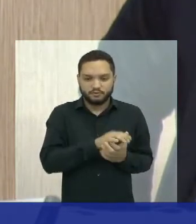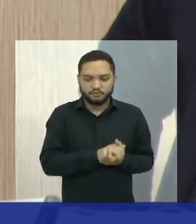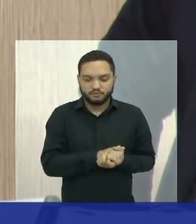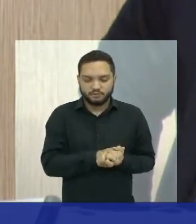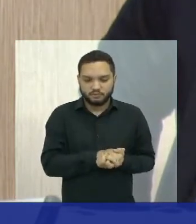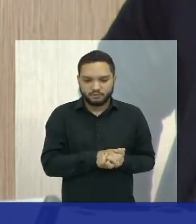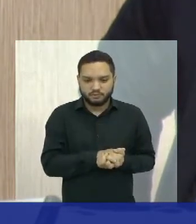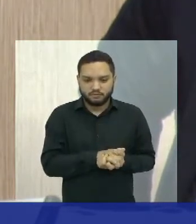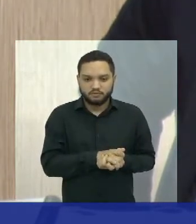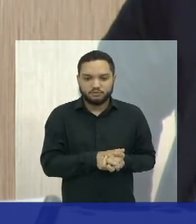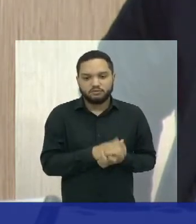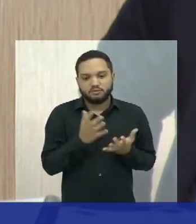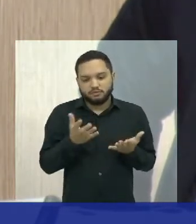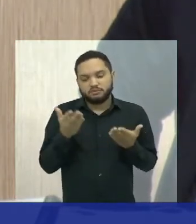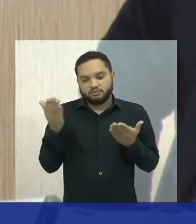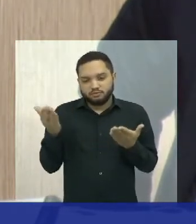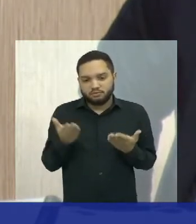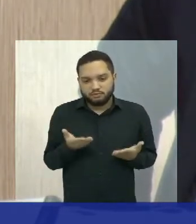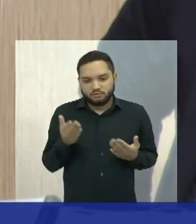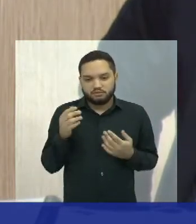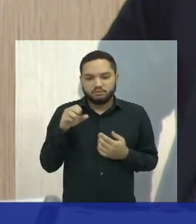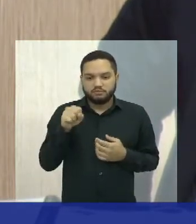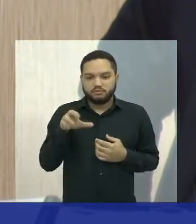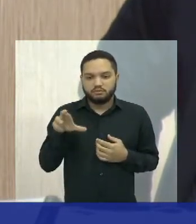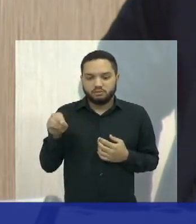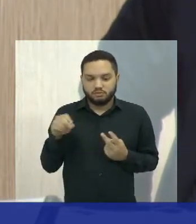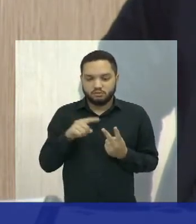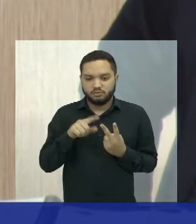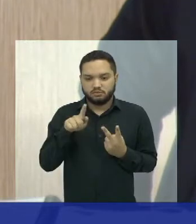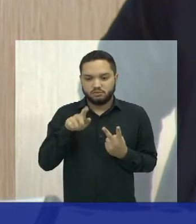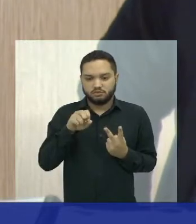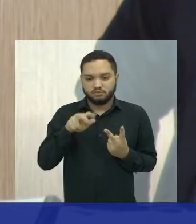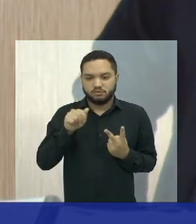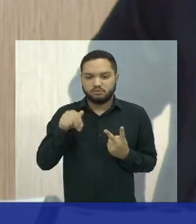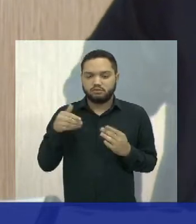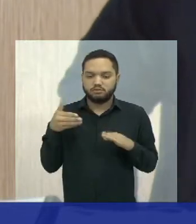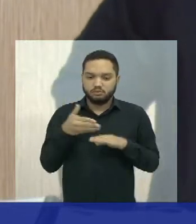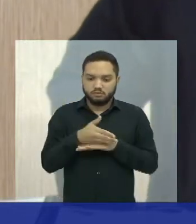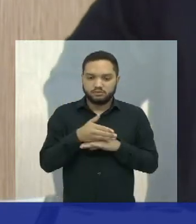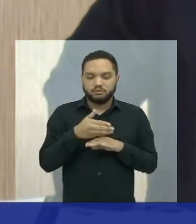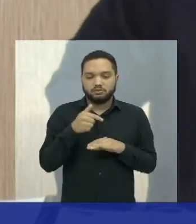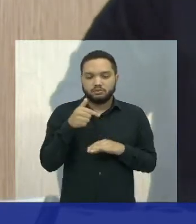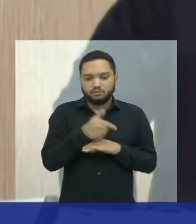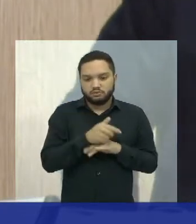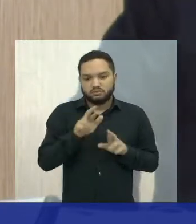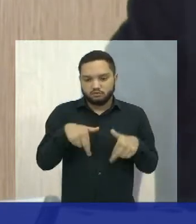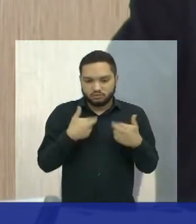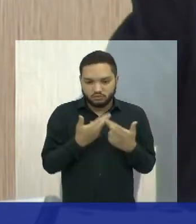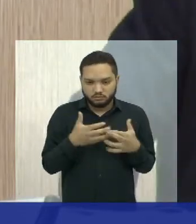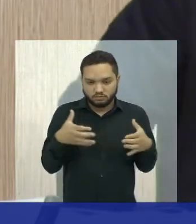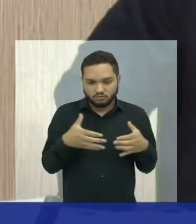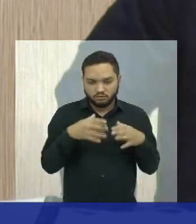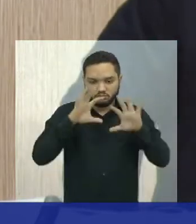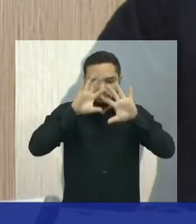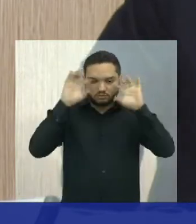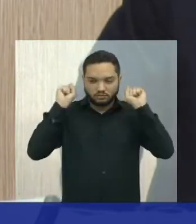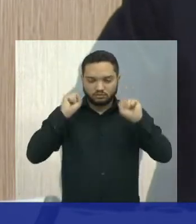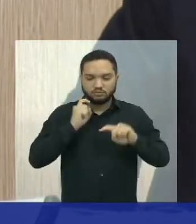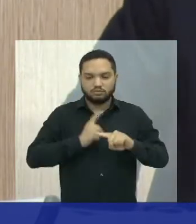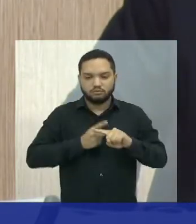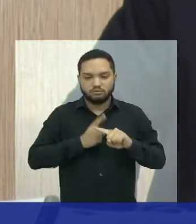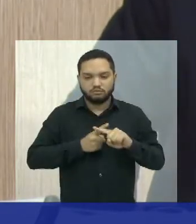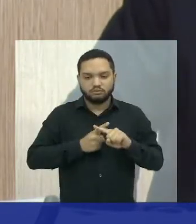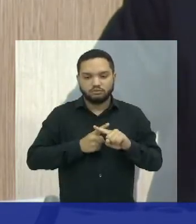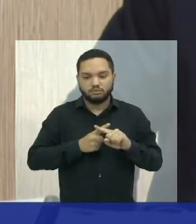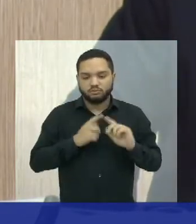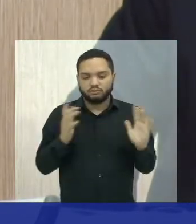eu até gostaria de convidar a doutora Socorro e a doutora Giovana para participar de uma das reuniões. São